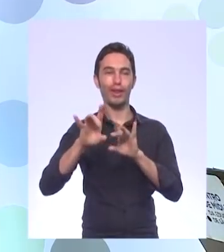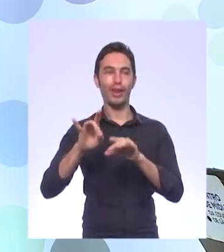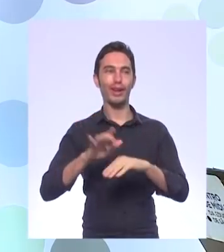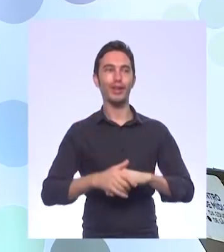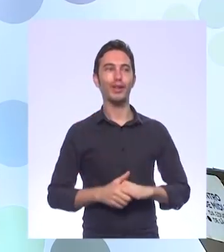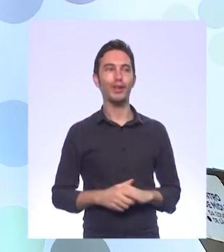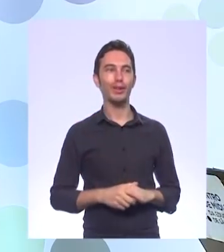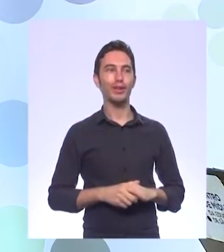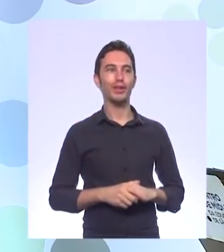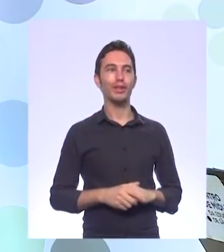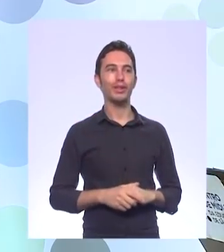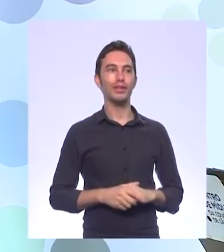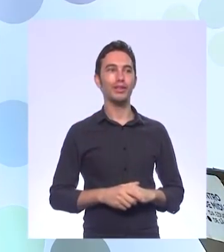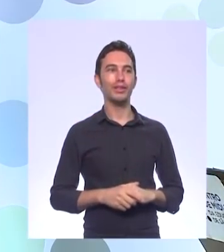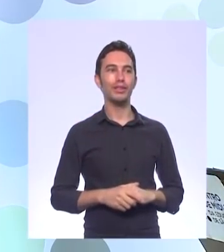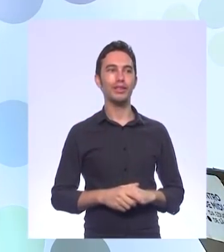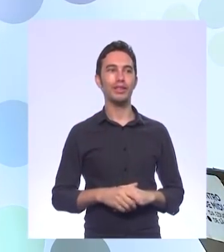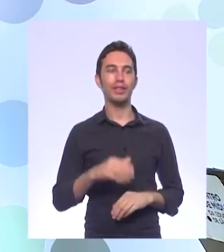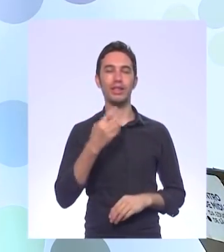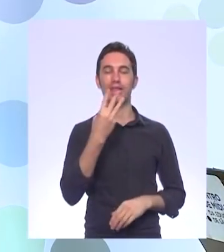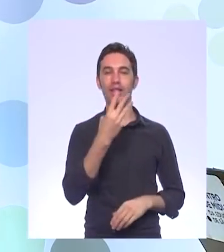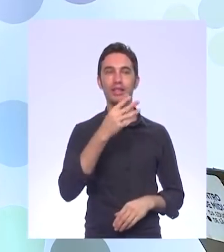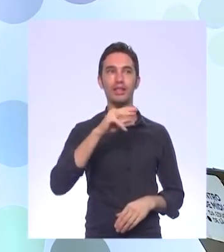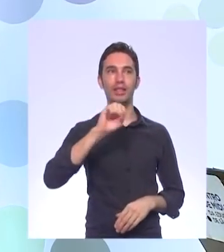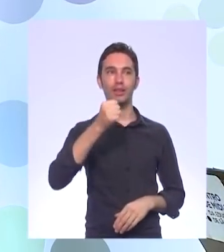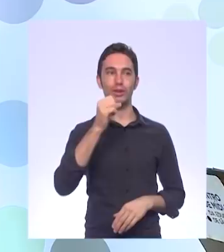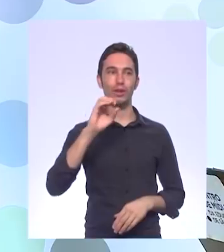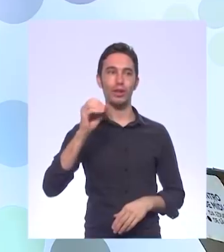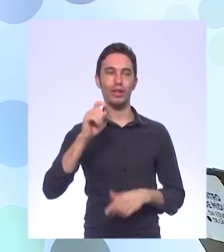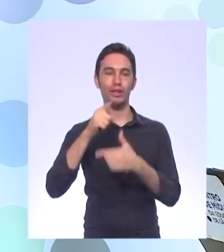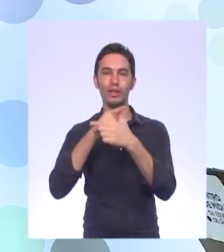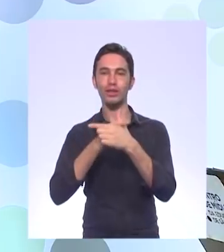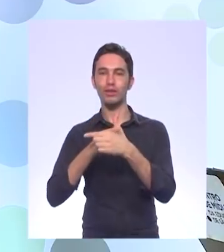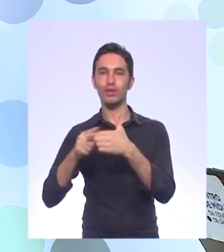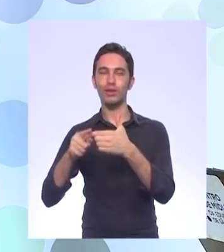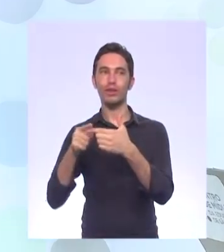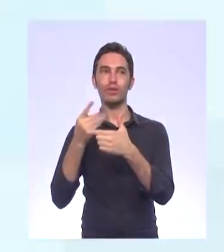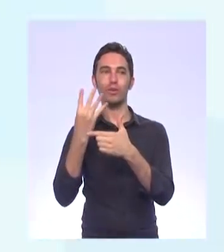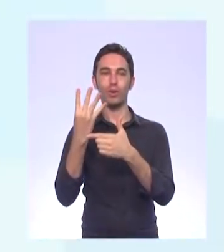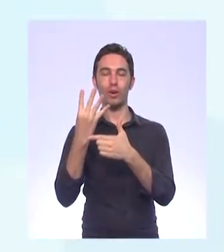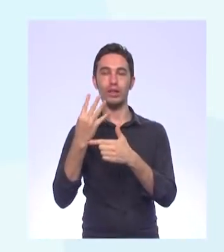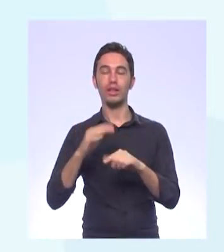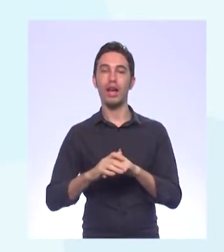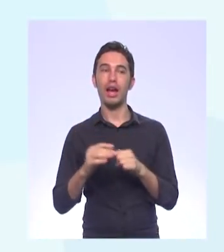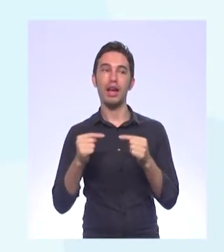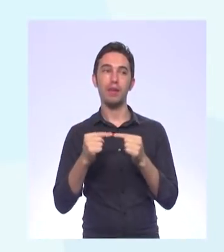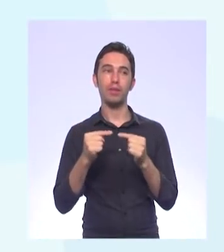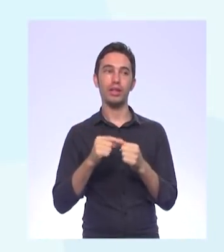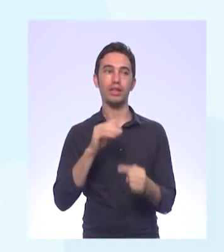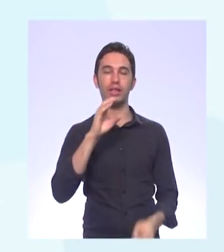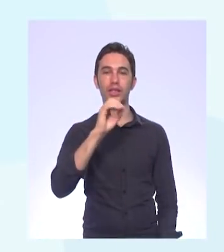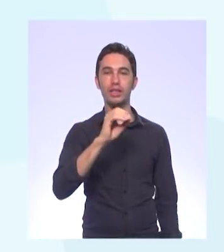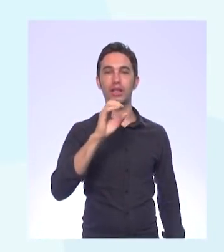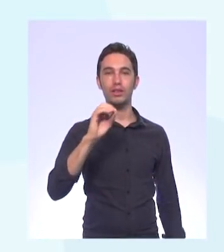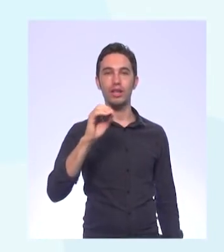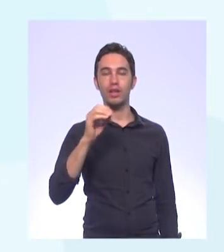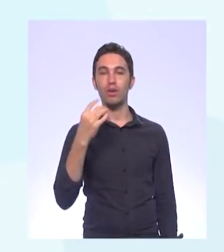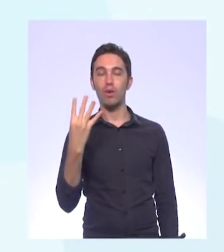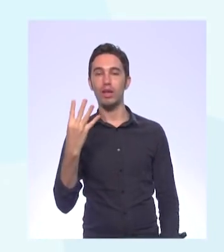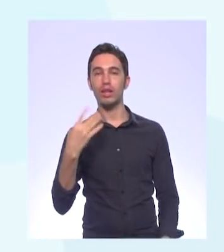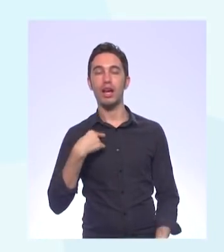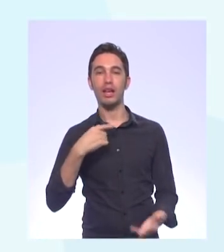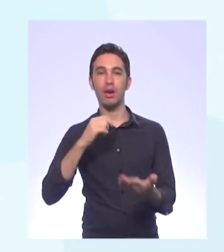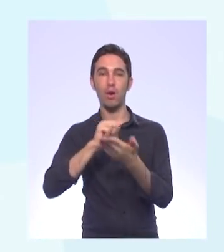aqui né então 380 / 4 né esse 004 uma, eu